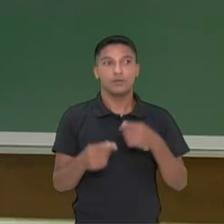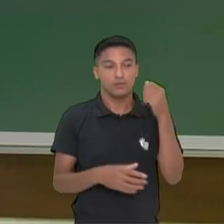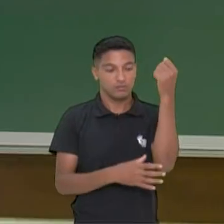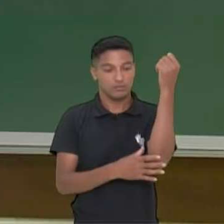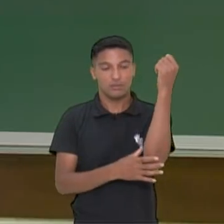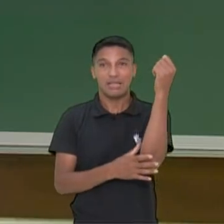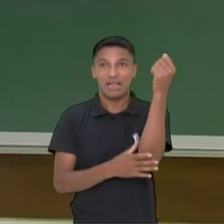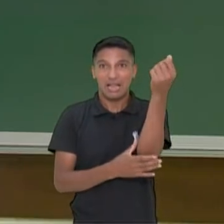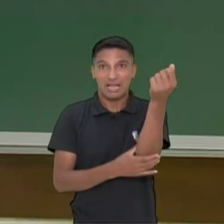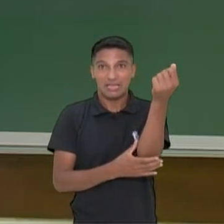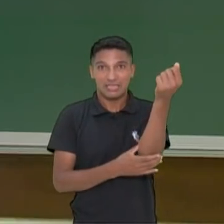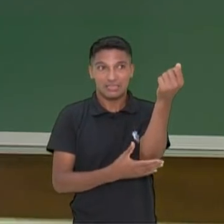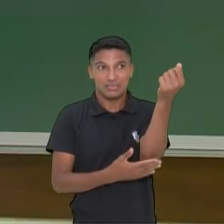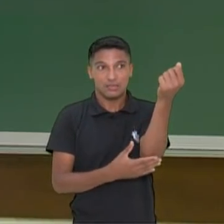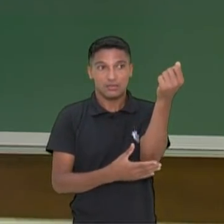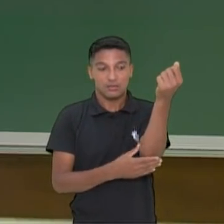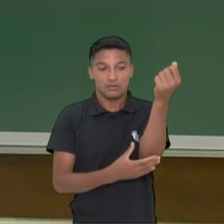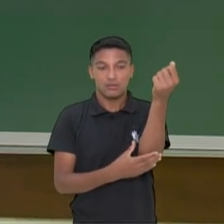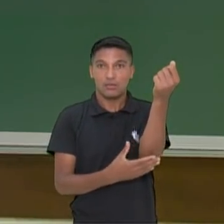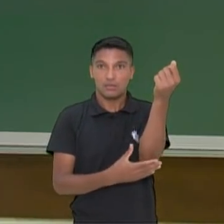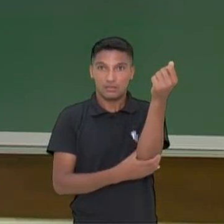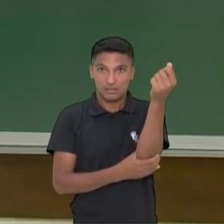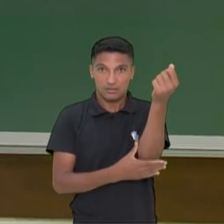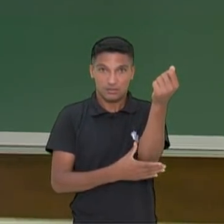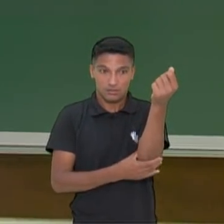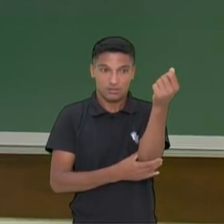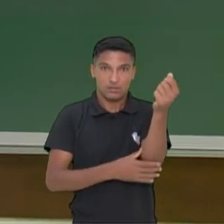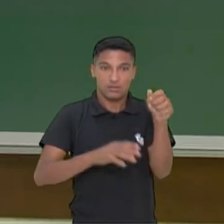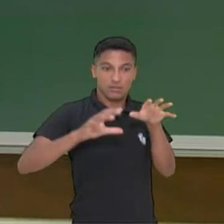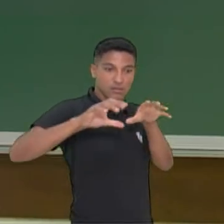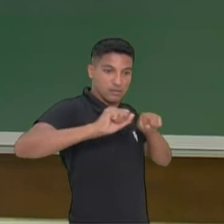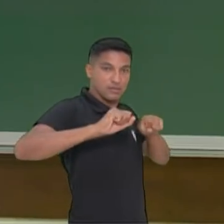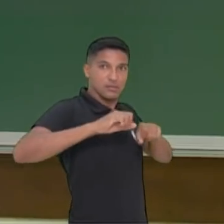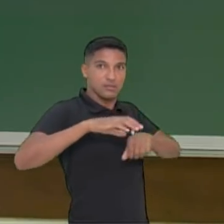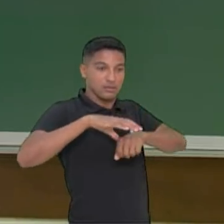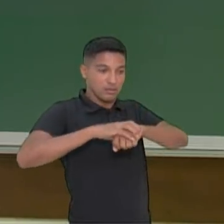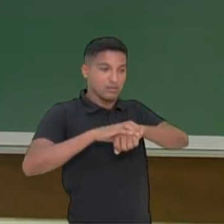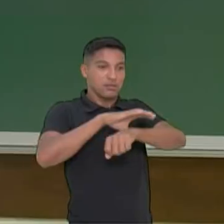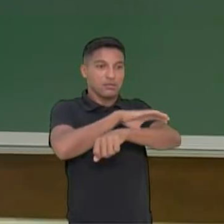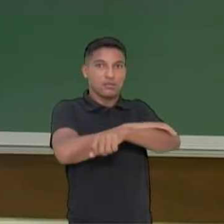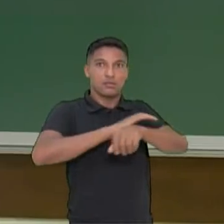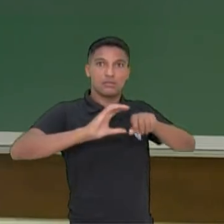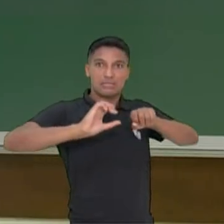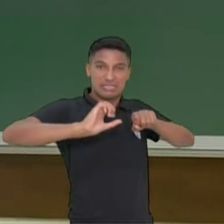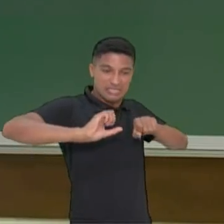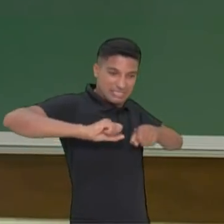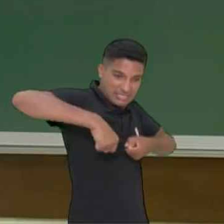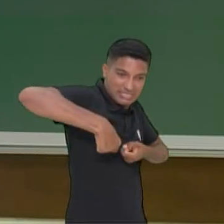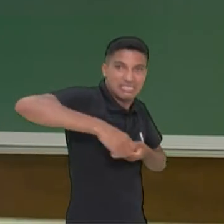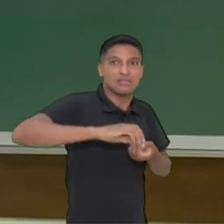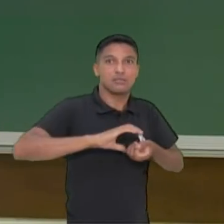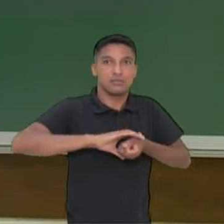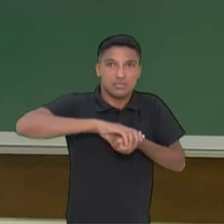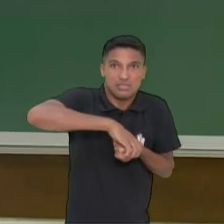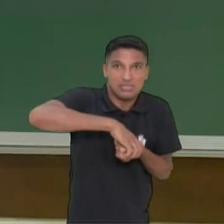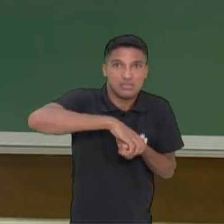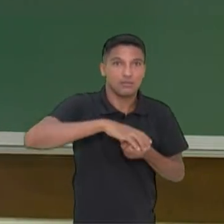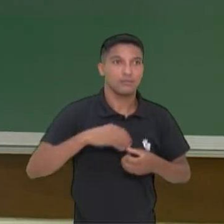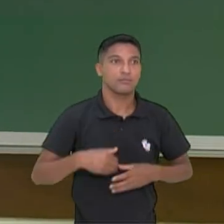indivíduo, também faço o giro de pulso, né, imobilizando também esse braço aí. O